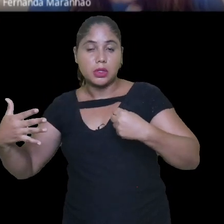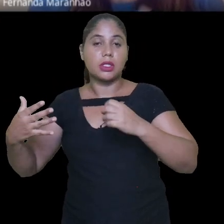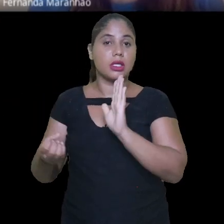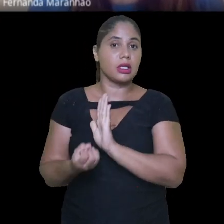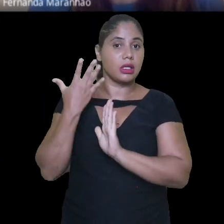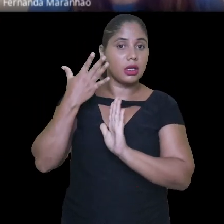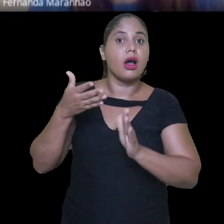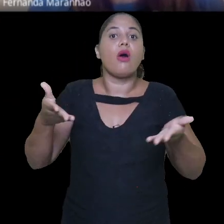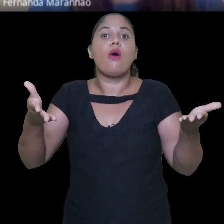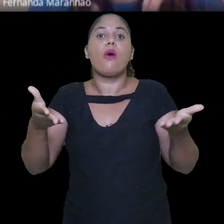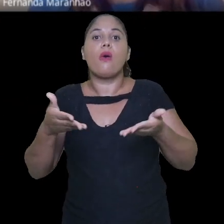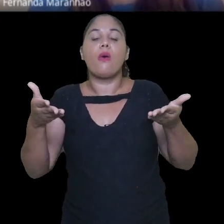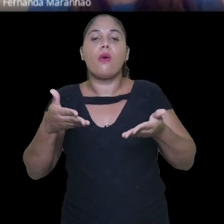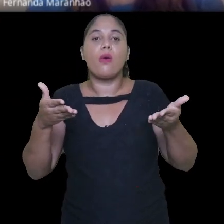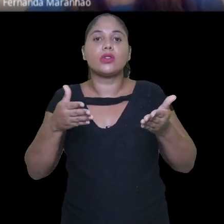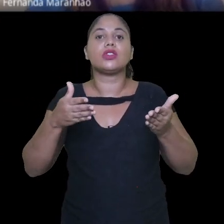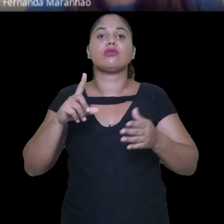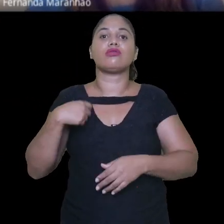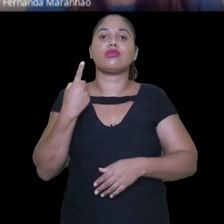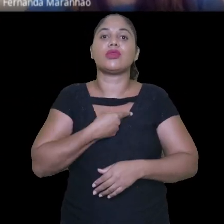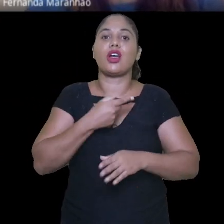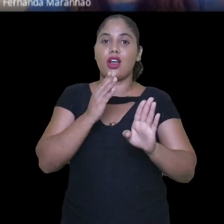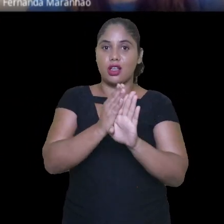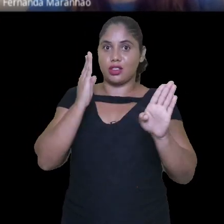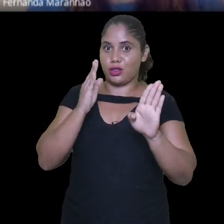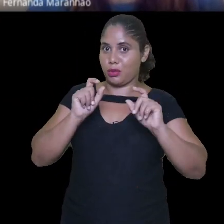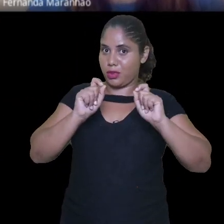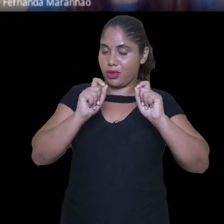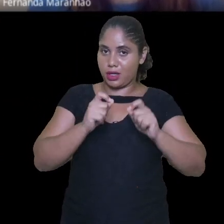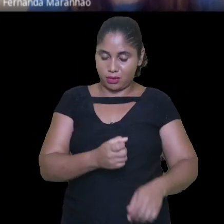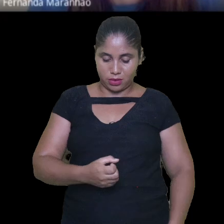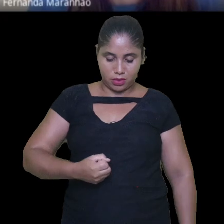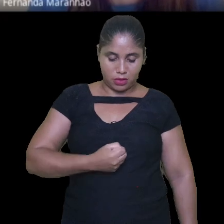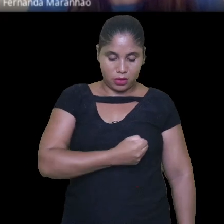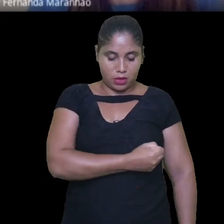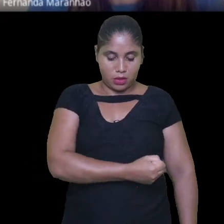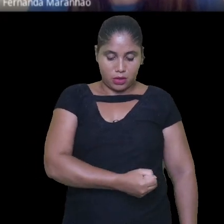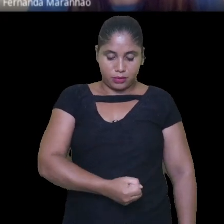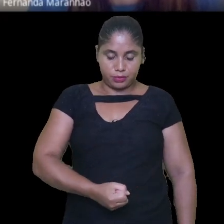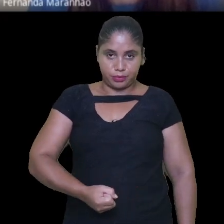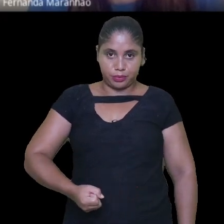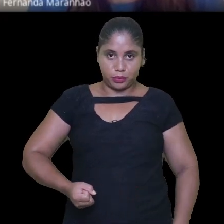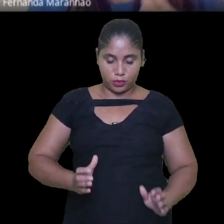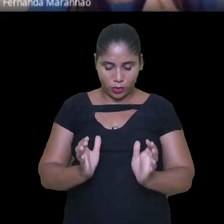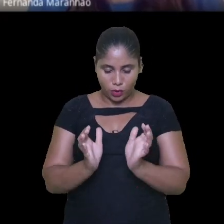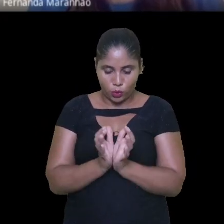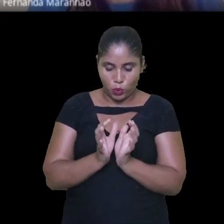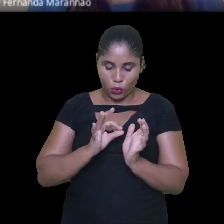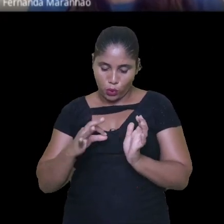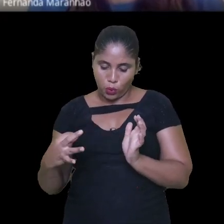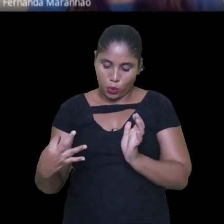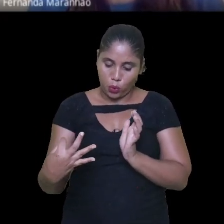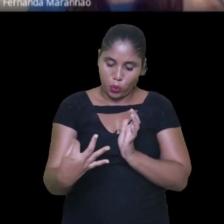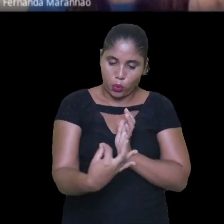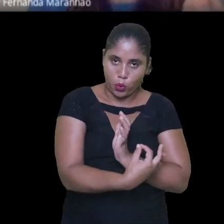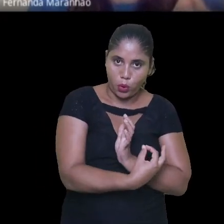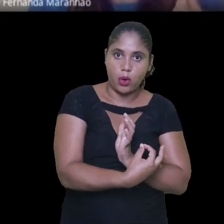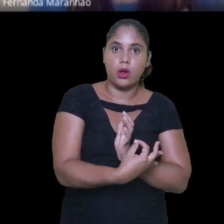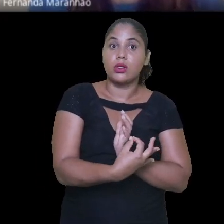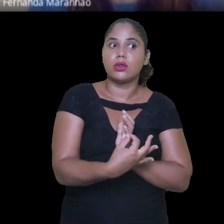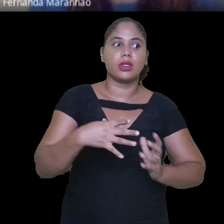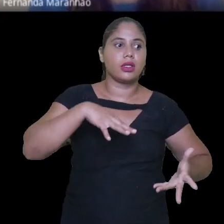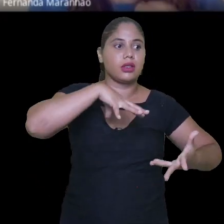de rotina e de forma universal. Há pacientes que são consideradas de alto risco, como eu falei, aquelas que têm histórico